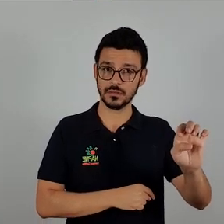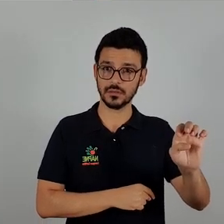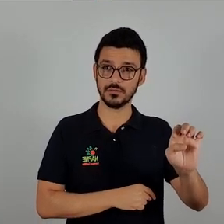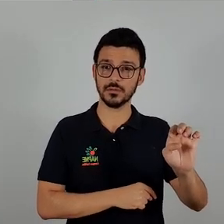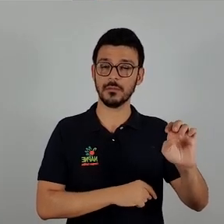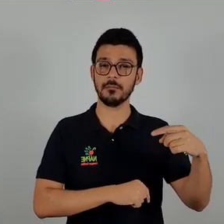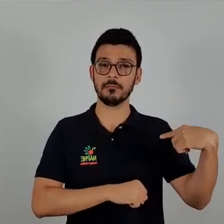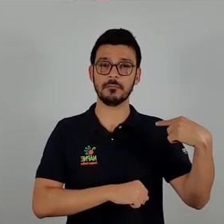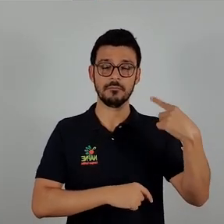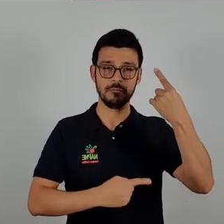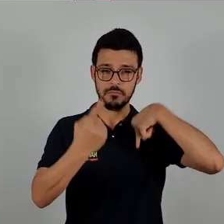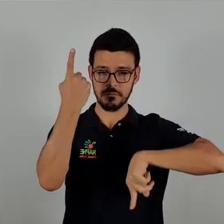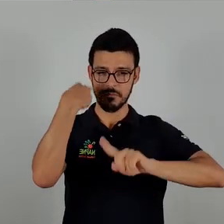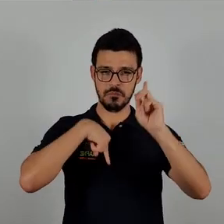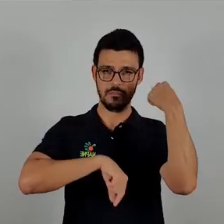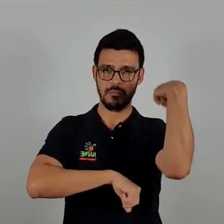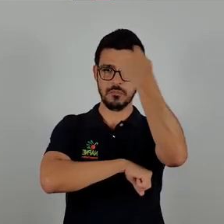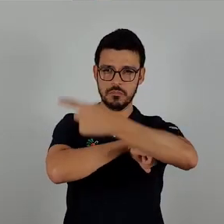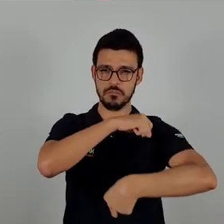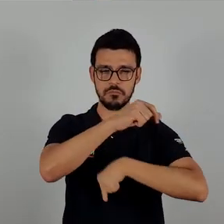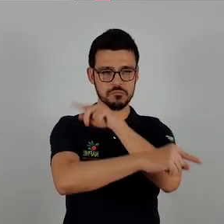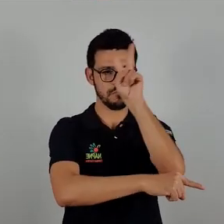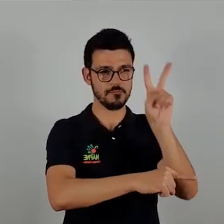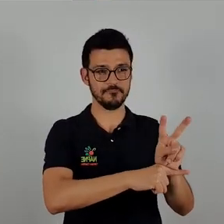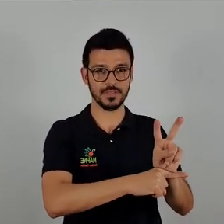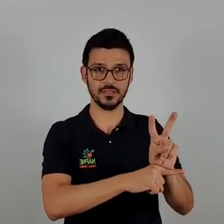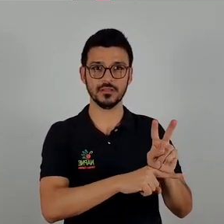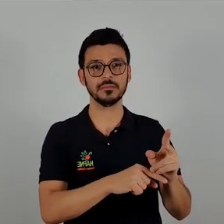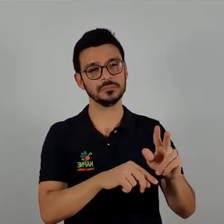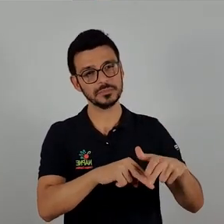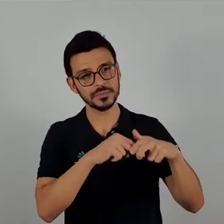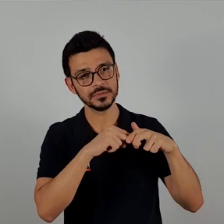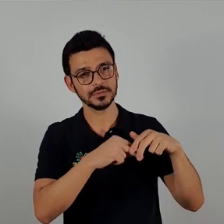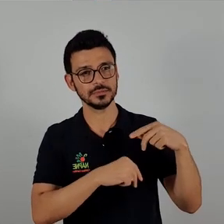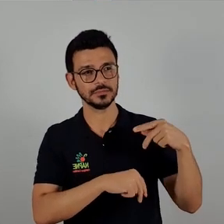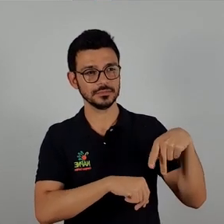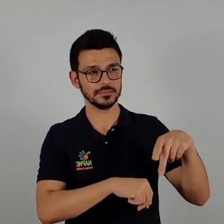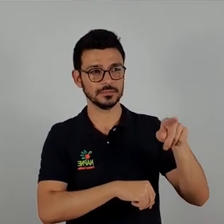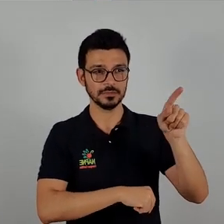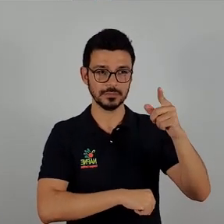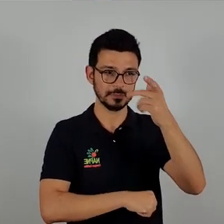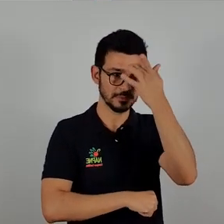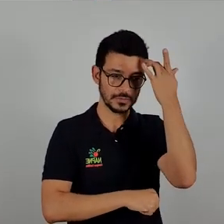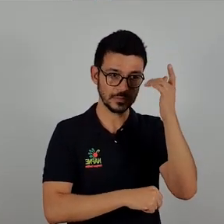entendam. A gente não trata doenças específicas.